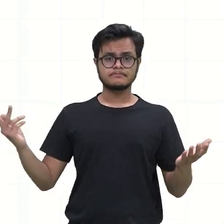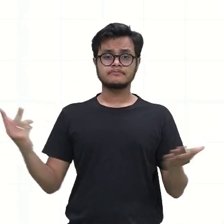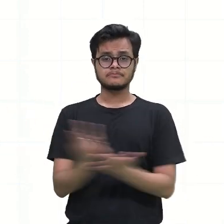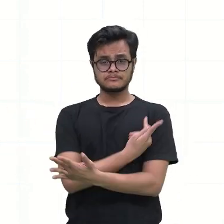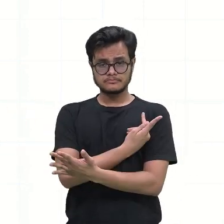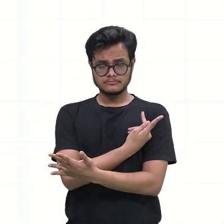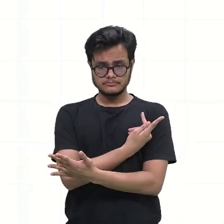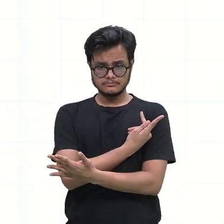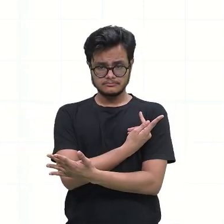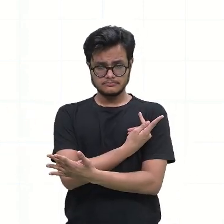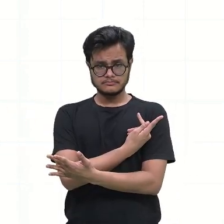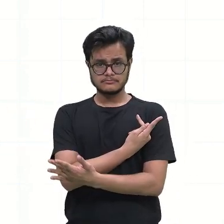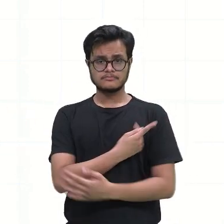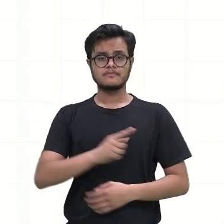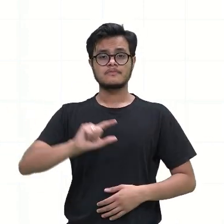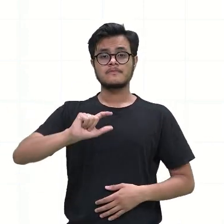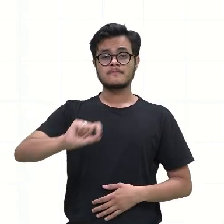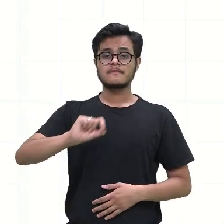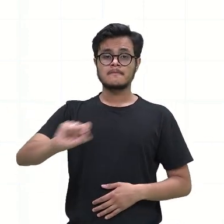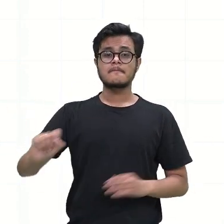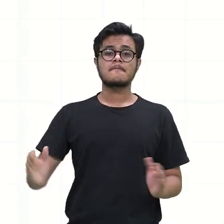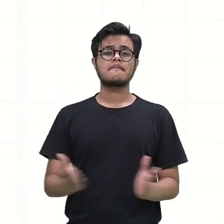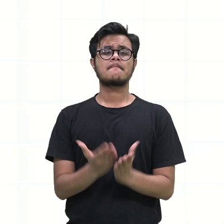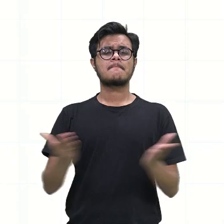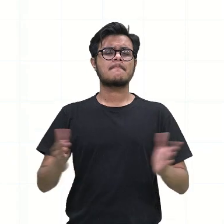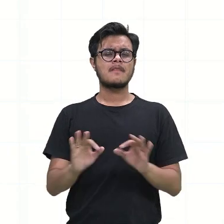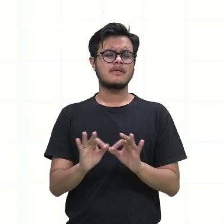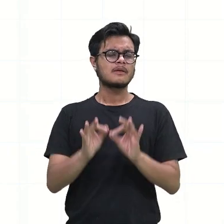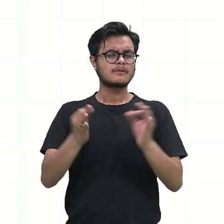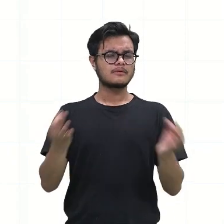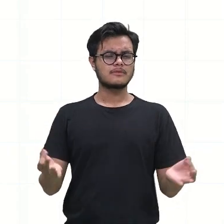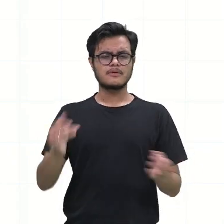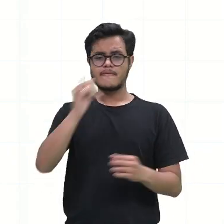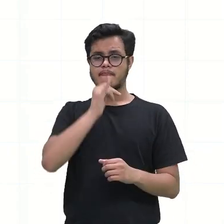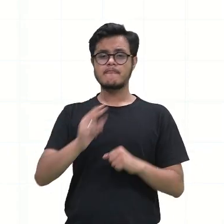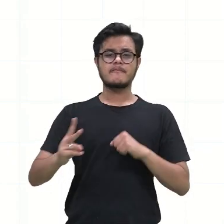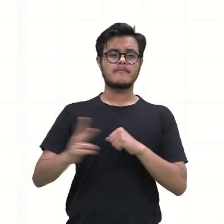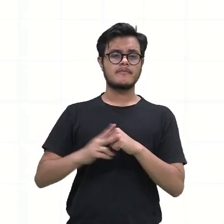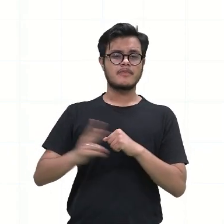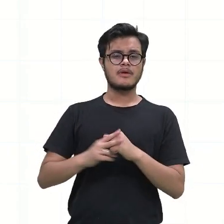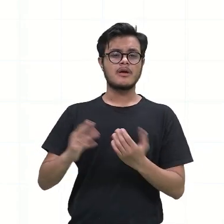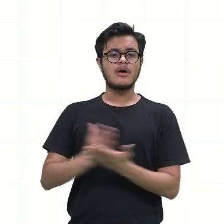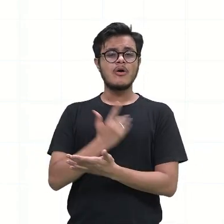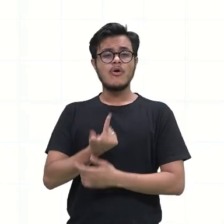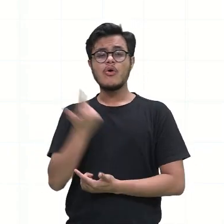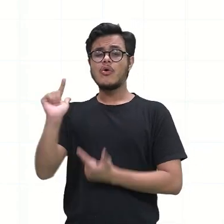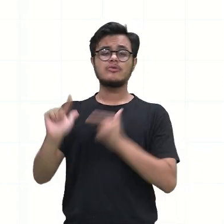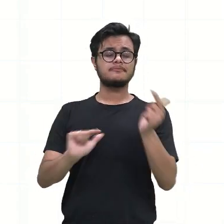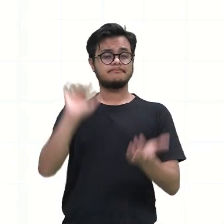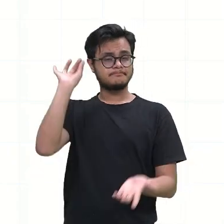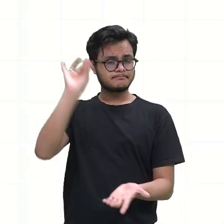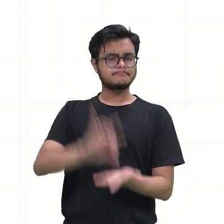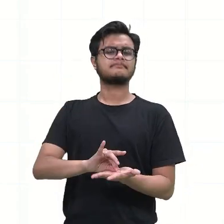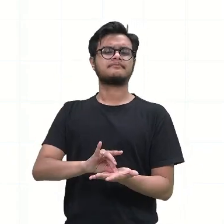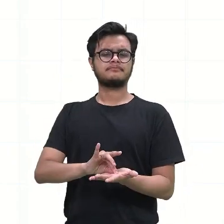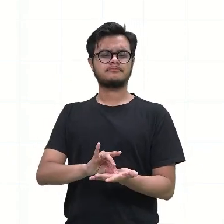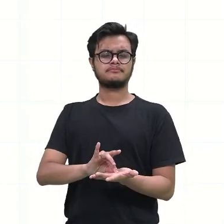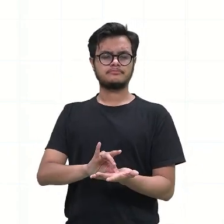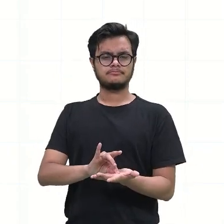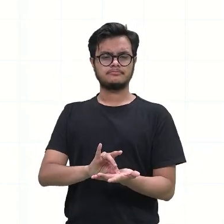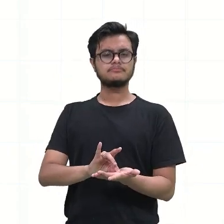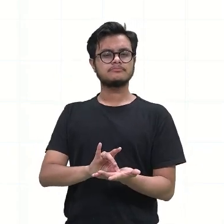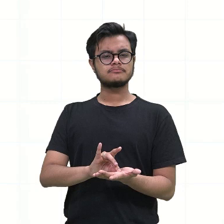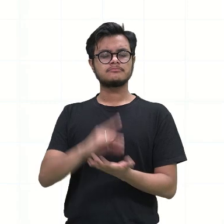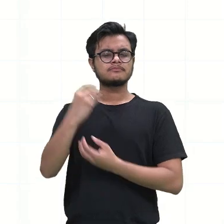um estado ou fenômeno. Alguns exemplos que nós analisamos agora, ação, estado,